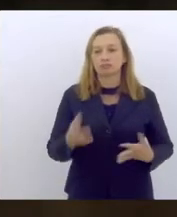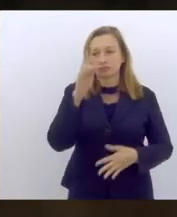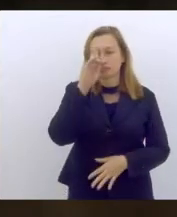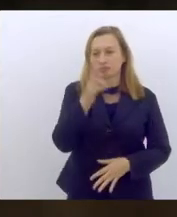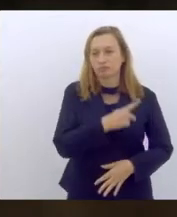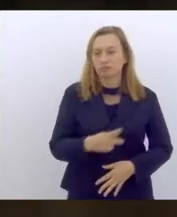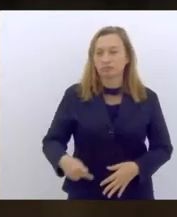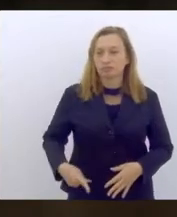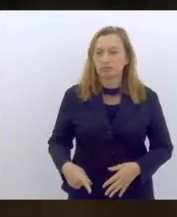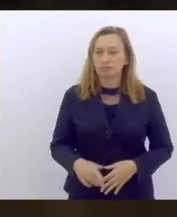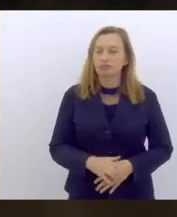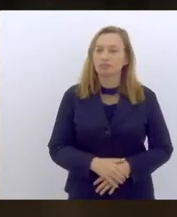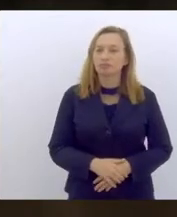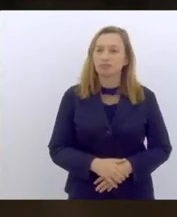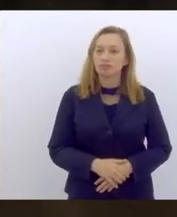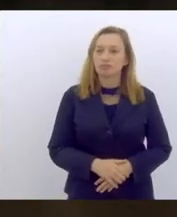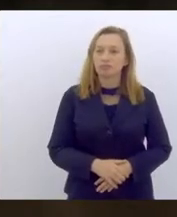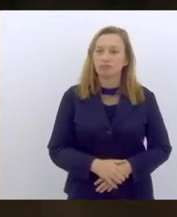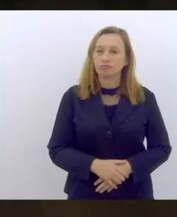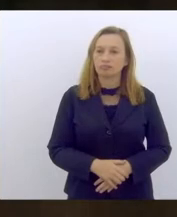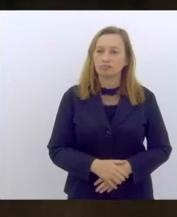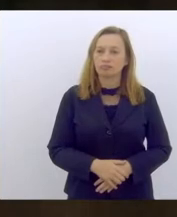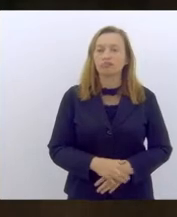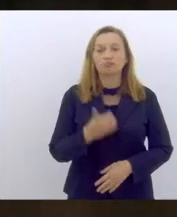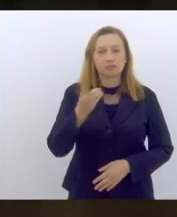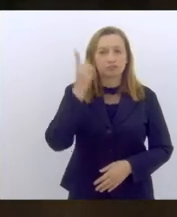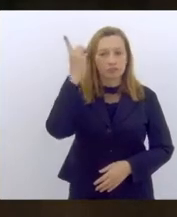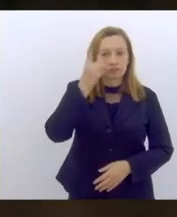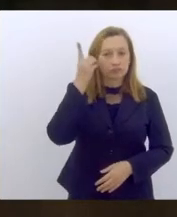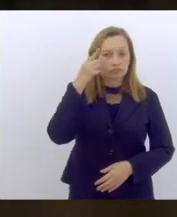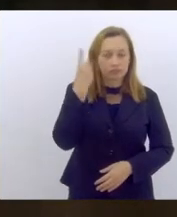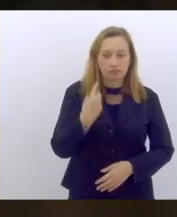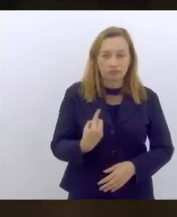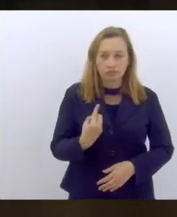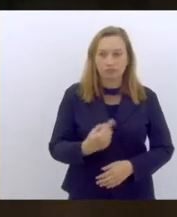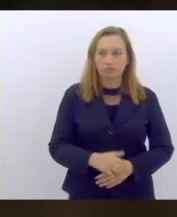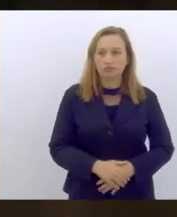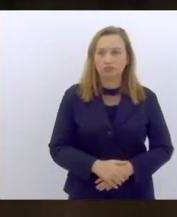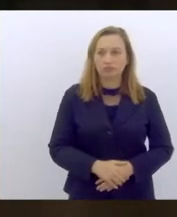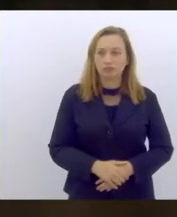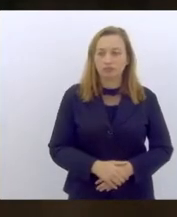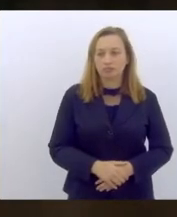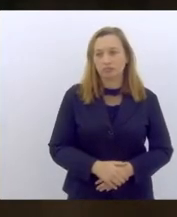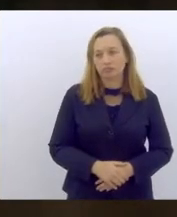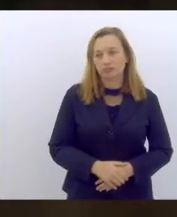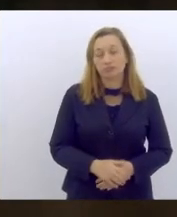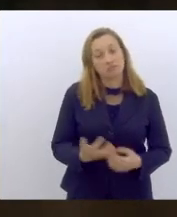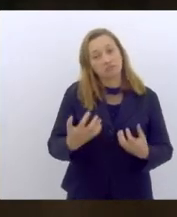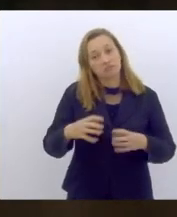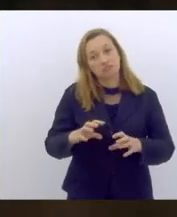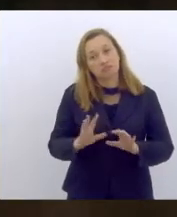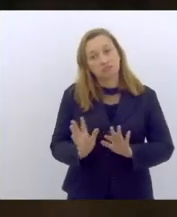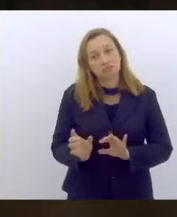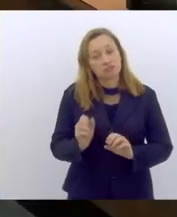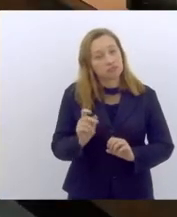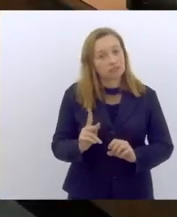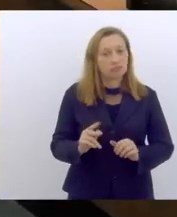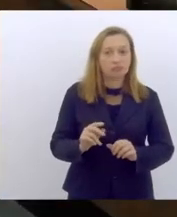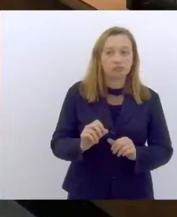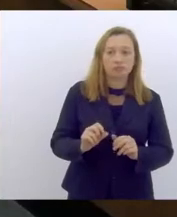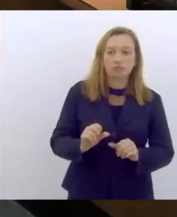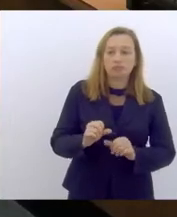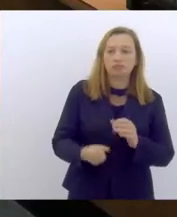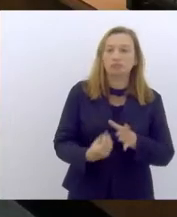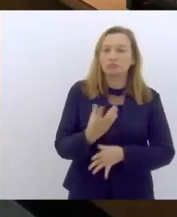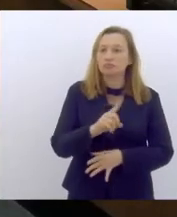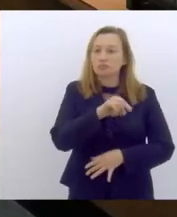com aqui essência da deputada Dani Porque se ela não quer ser a gente joga o parecer fora e faz outro